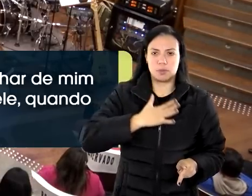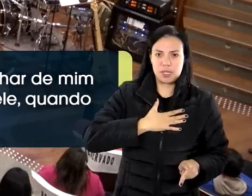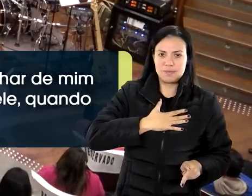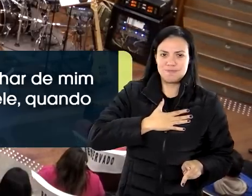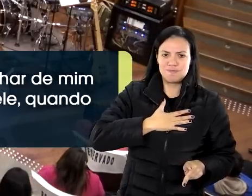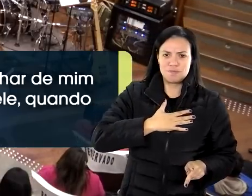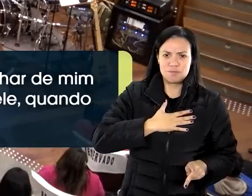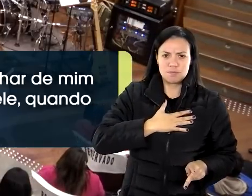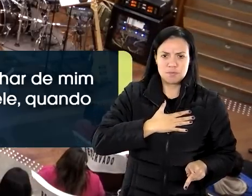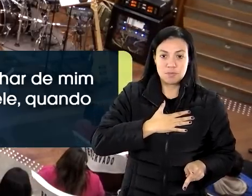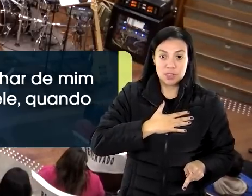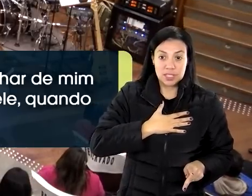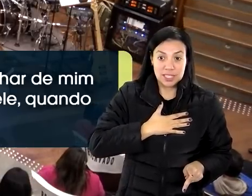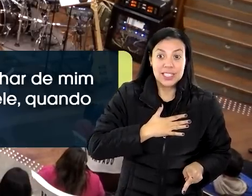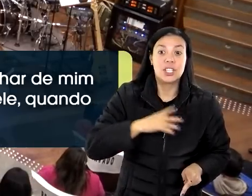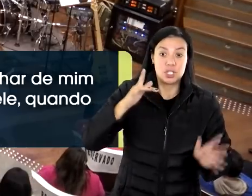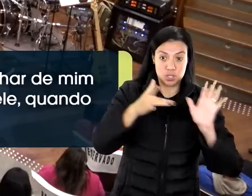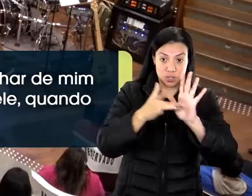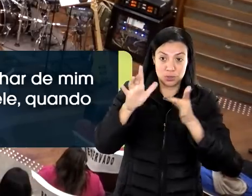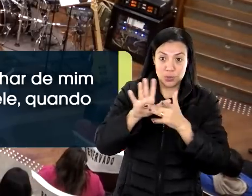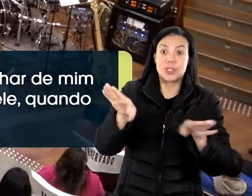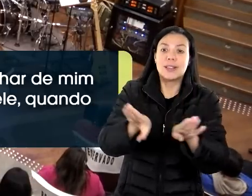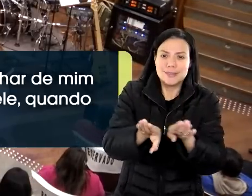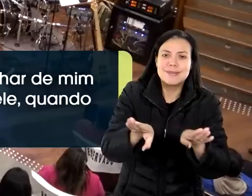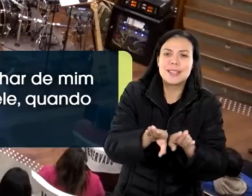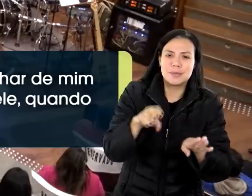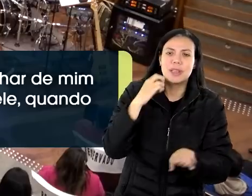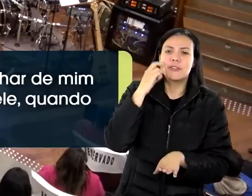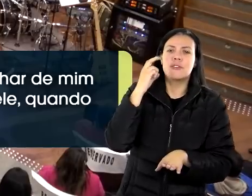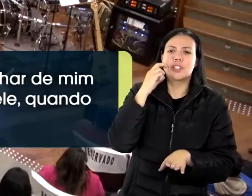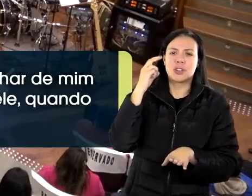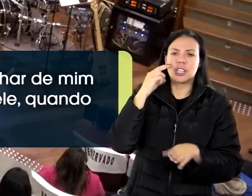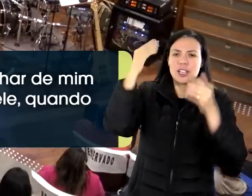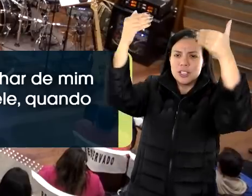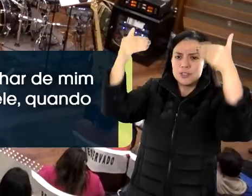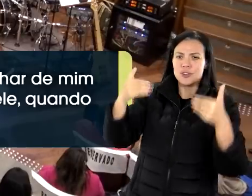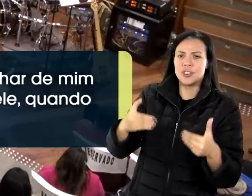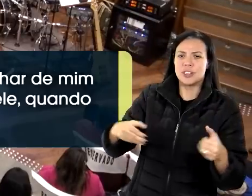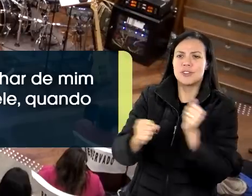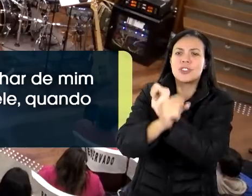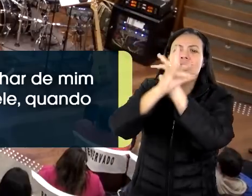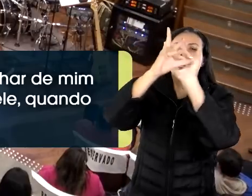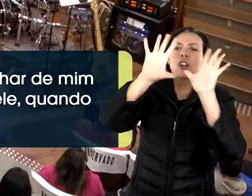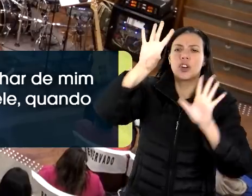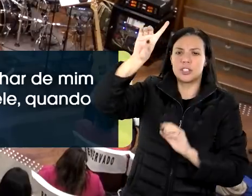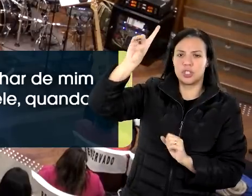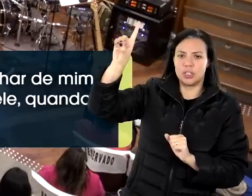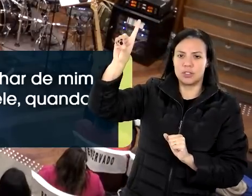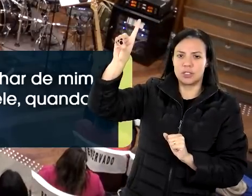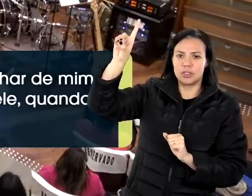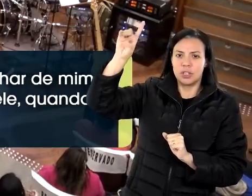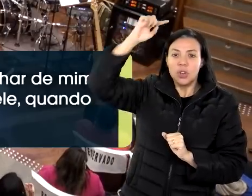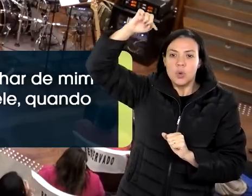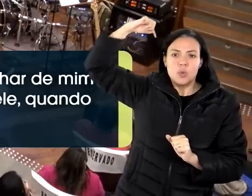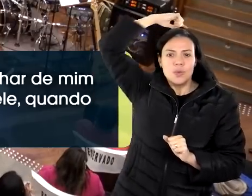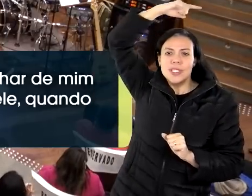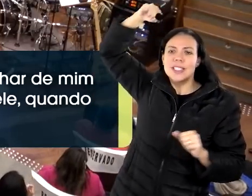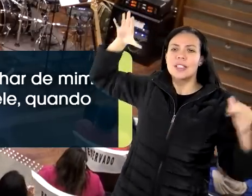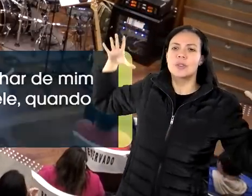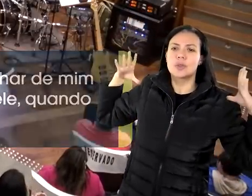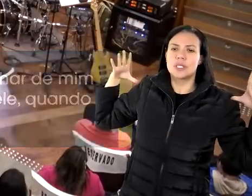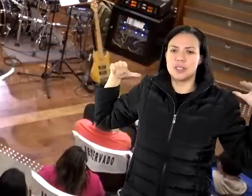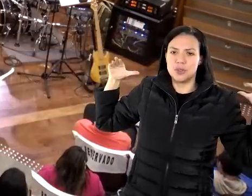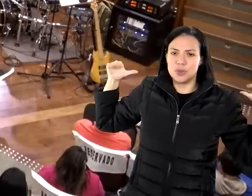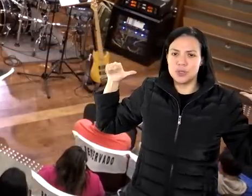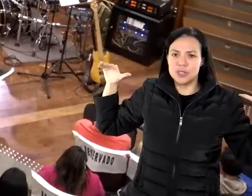Homem se envergonhará dele quando vier na glória de seu Pai com seus santos anjos.